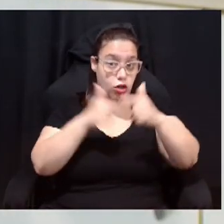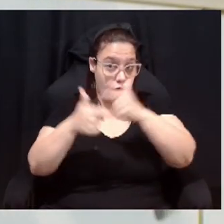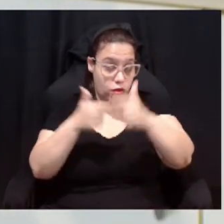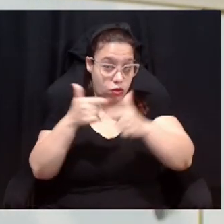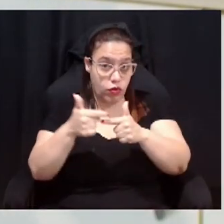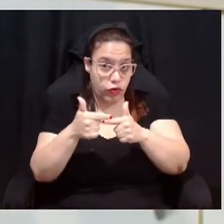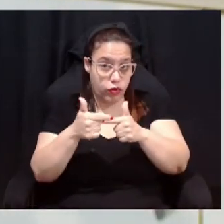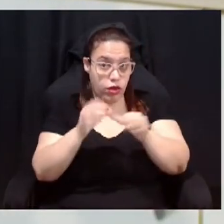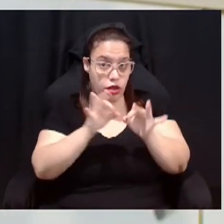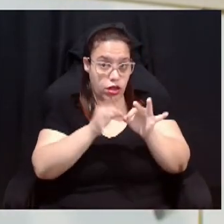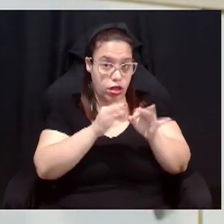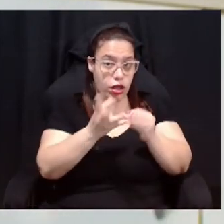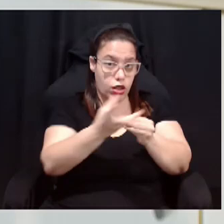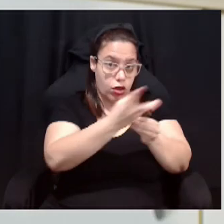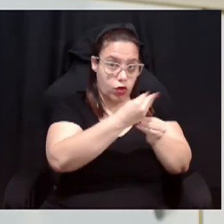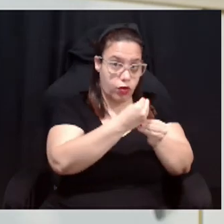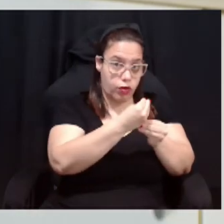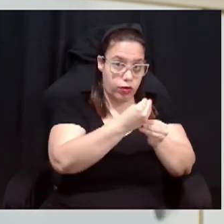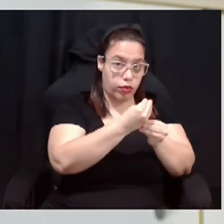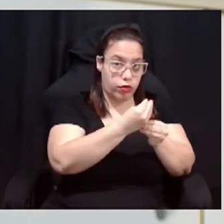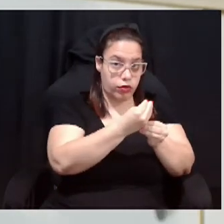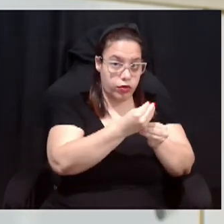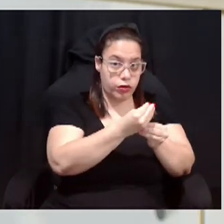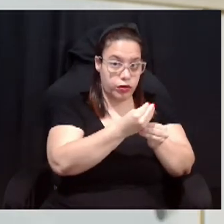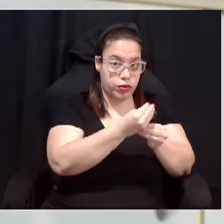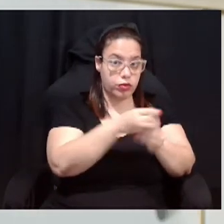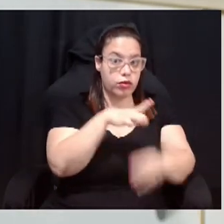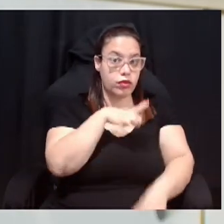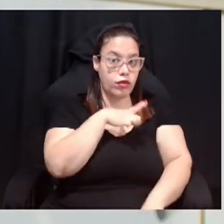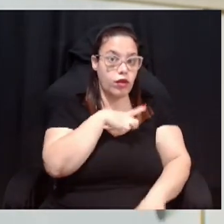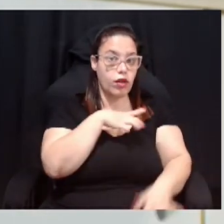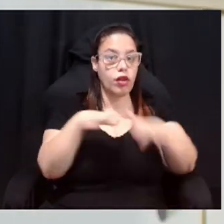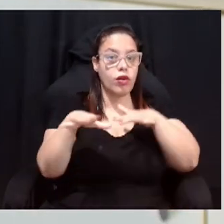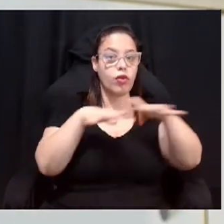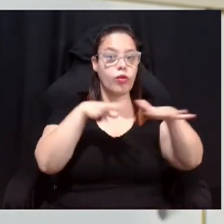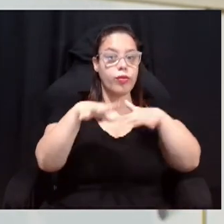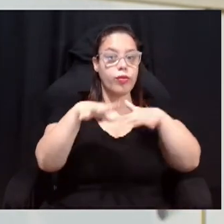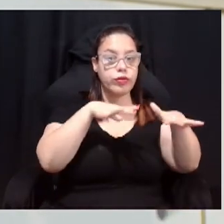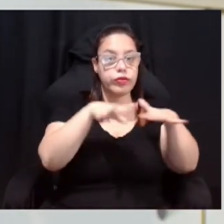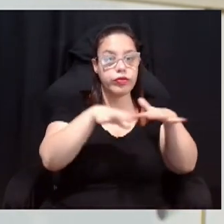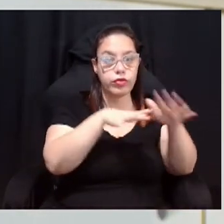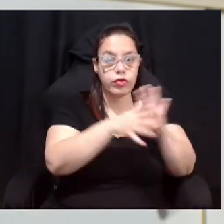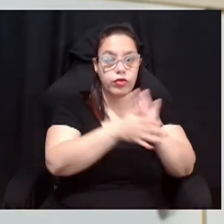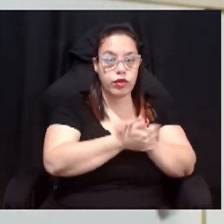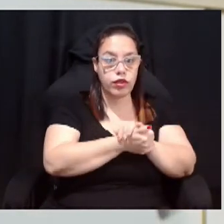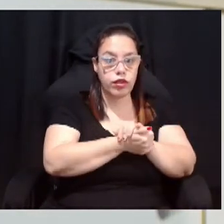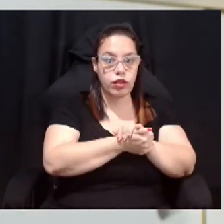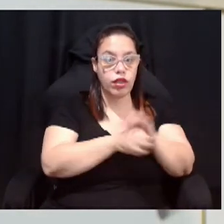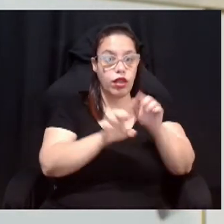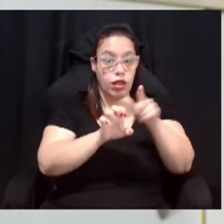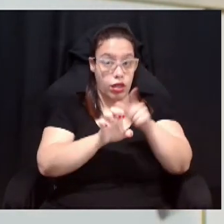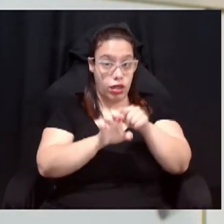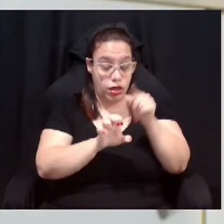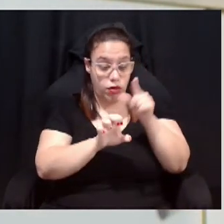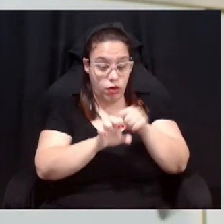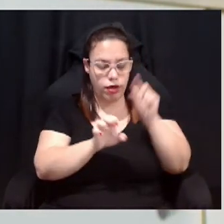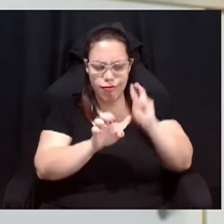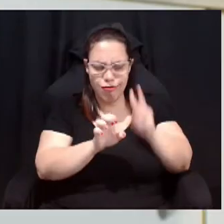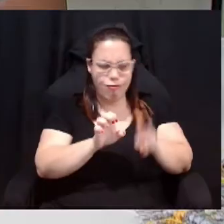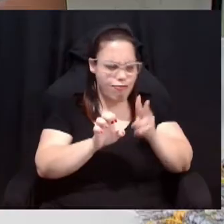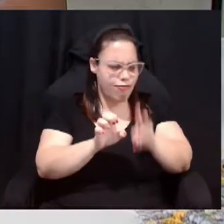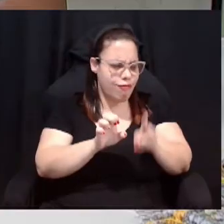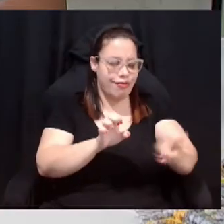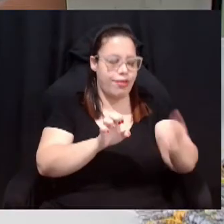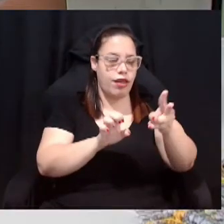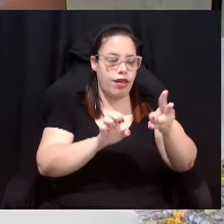oficinas de artesanato. E ela tem esse movimento de empreender, né? Então, essa